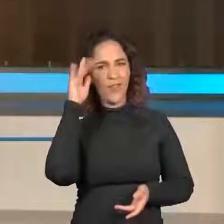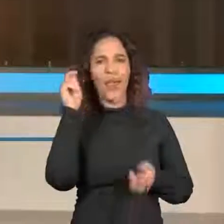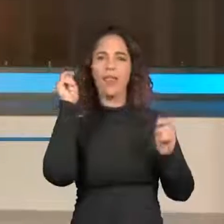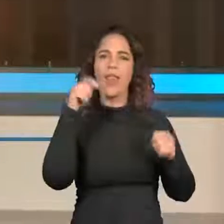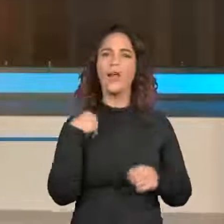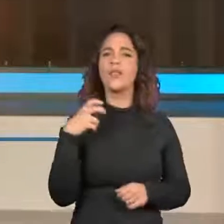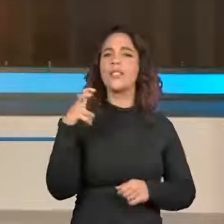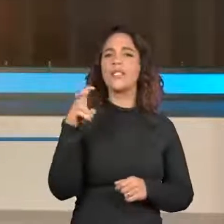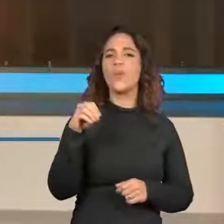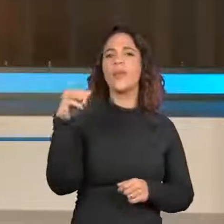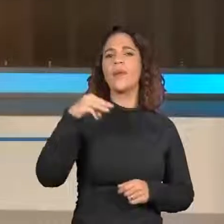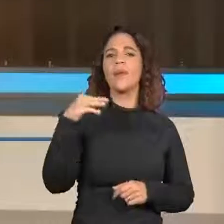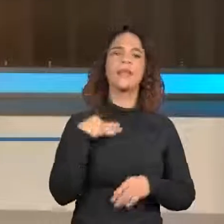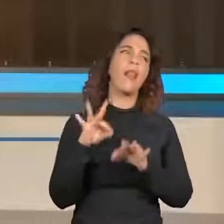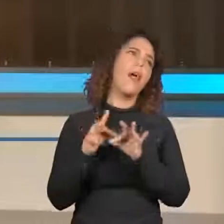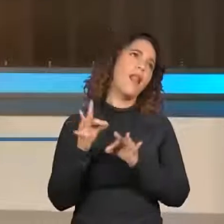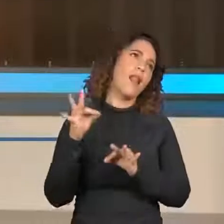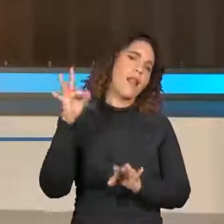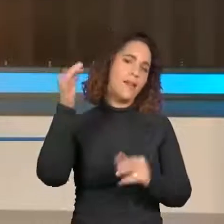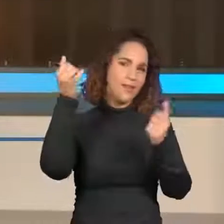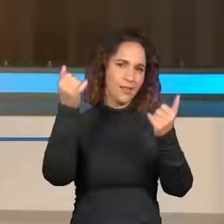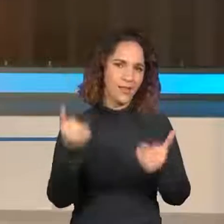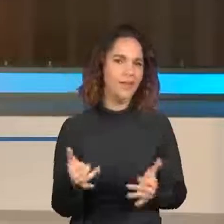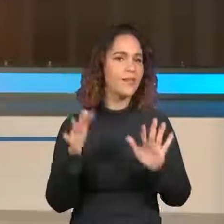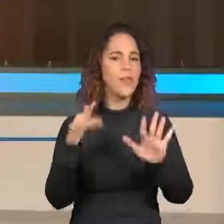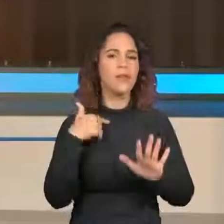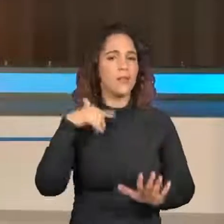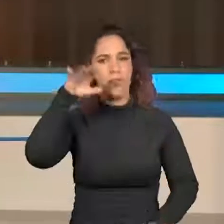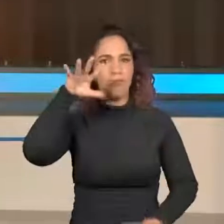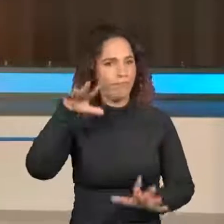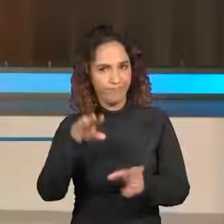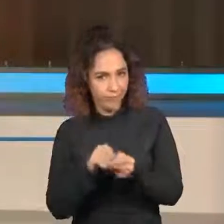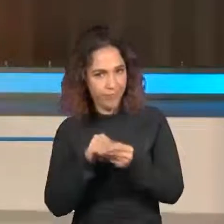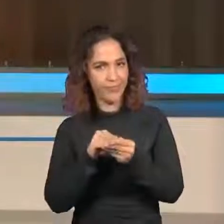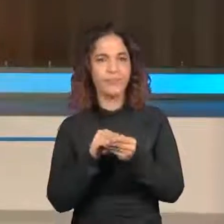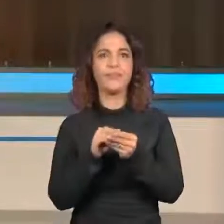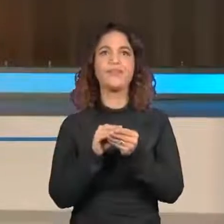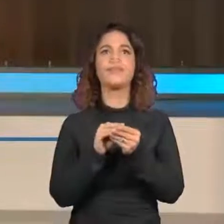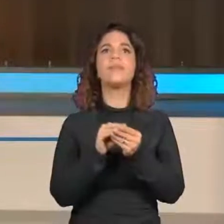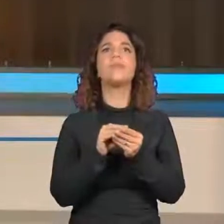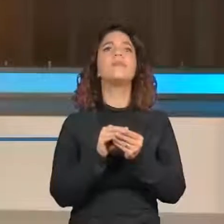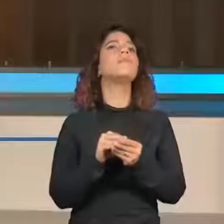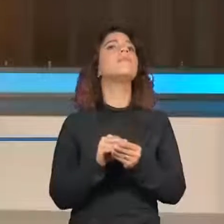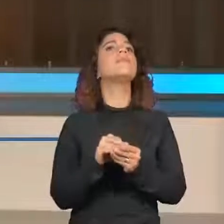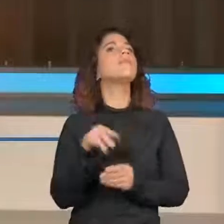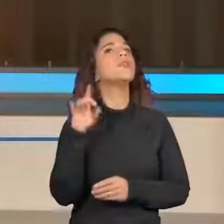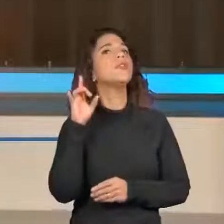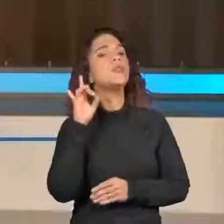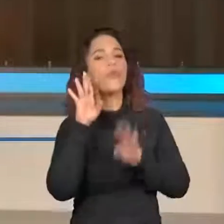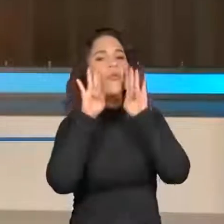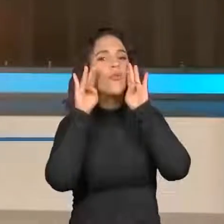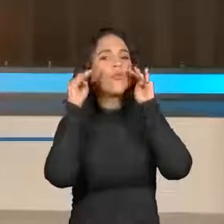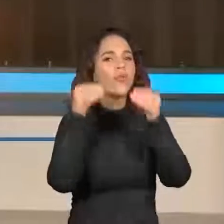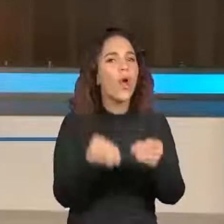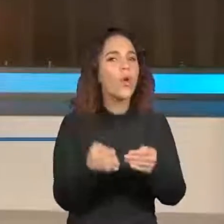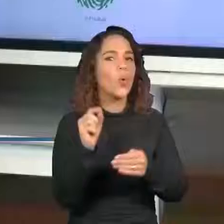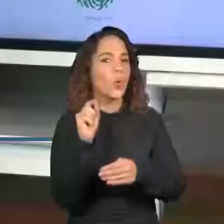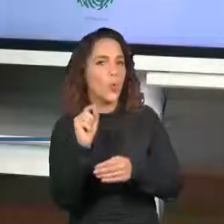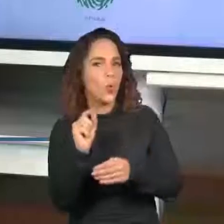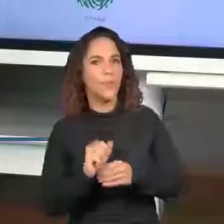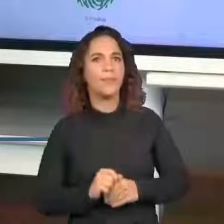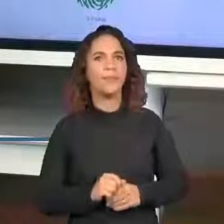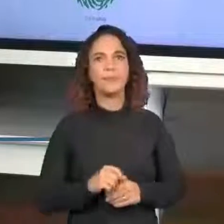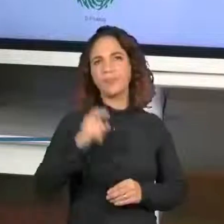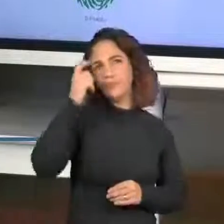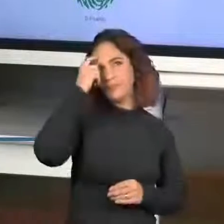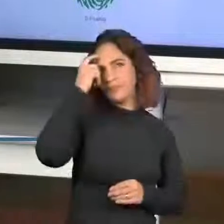minutos só falando sobre minorias. Mas o que convém a gente deixar como foco? Pensa